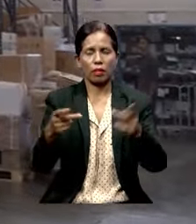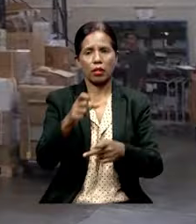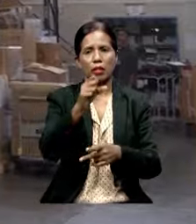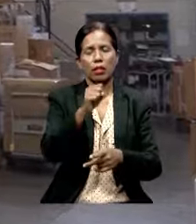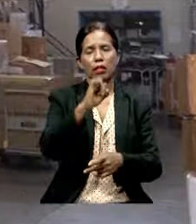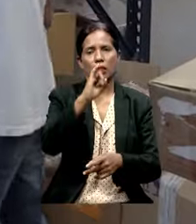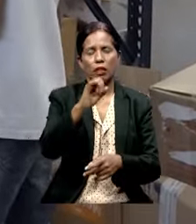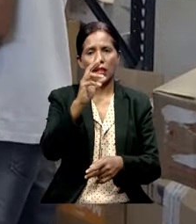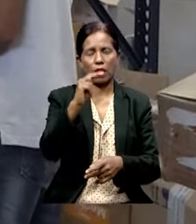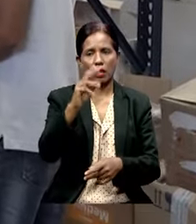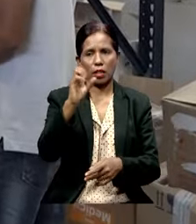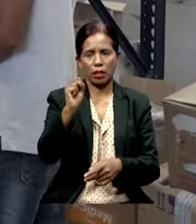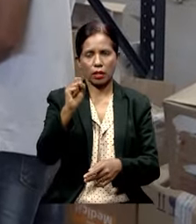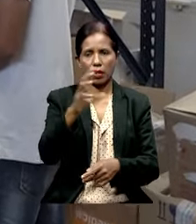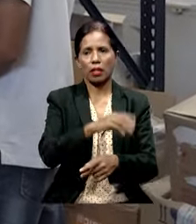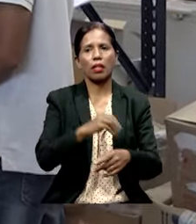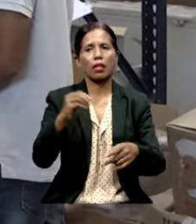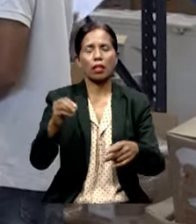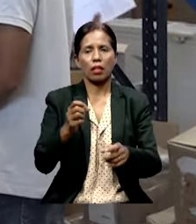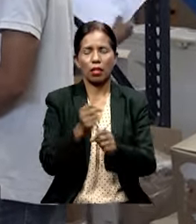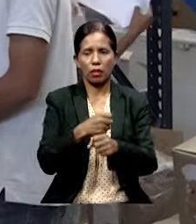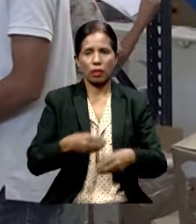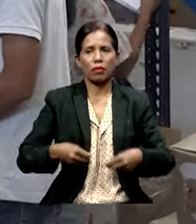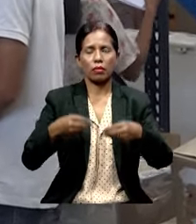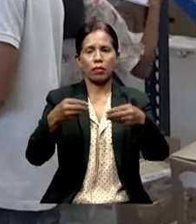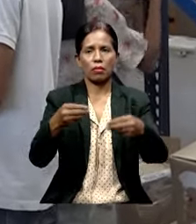Nasional Farmácia no produto médico atu distribui ba